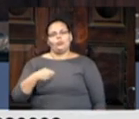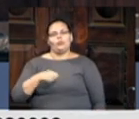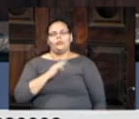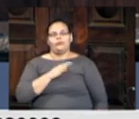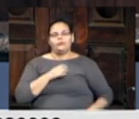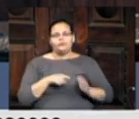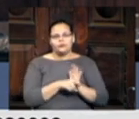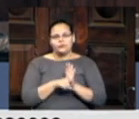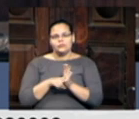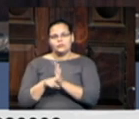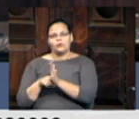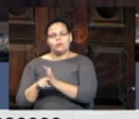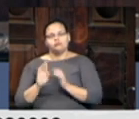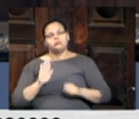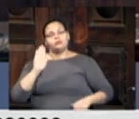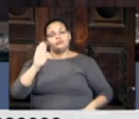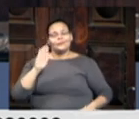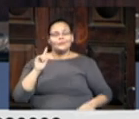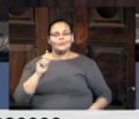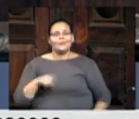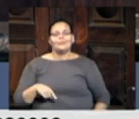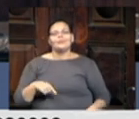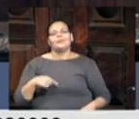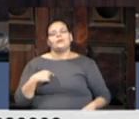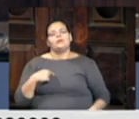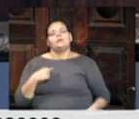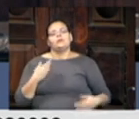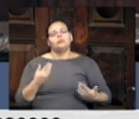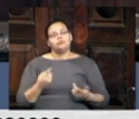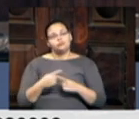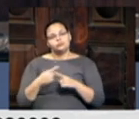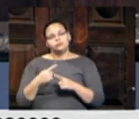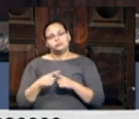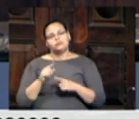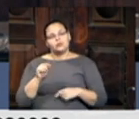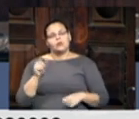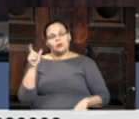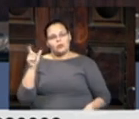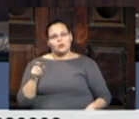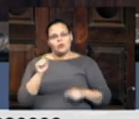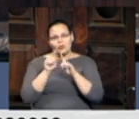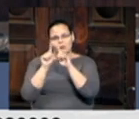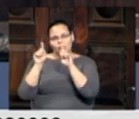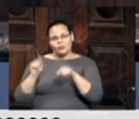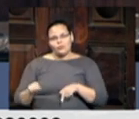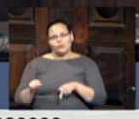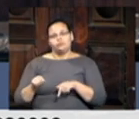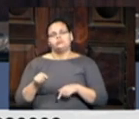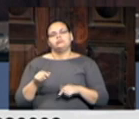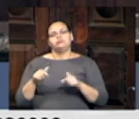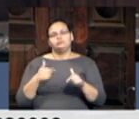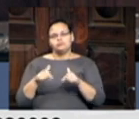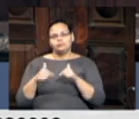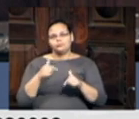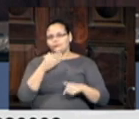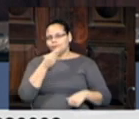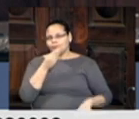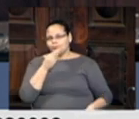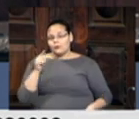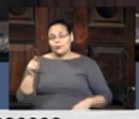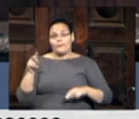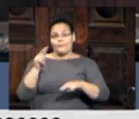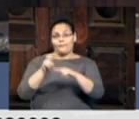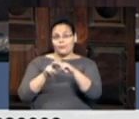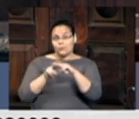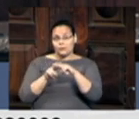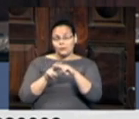fiscalização da nossa candidatura se justifica, porque esse funcionário do Tribunal Regional Eleitoral, que foi preso em